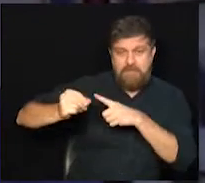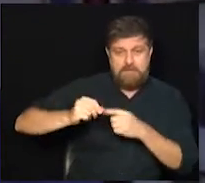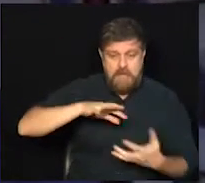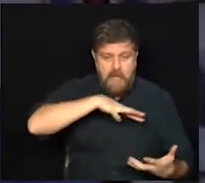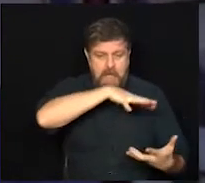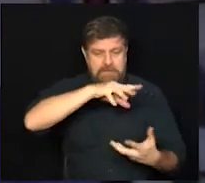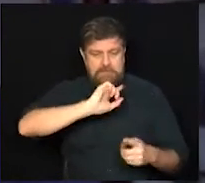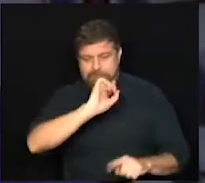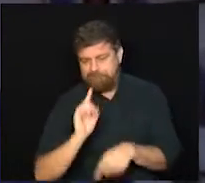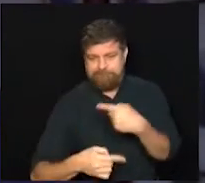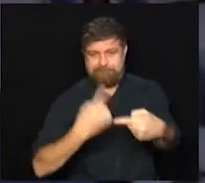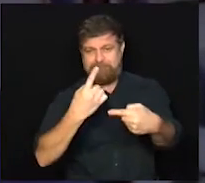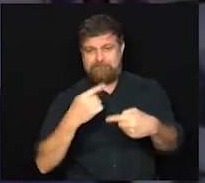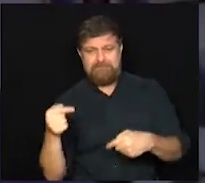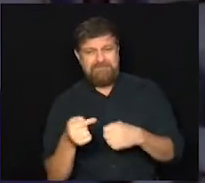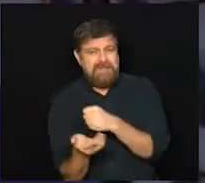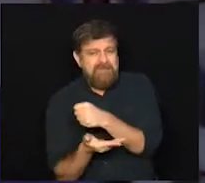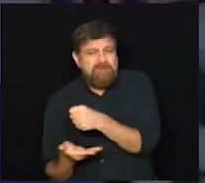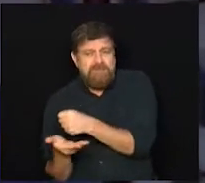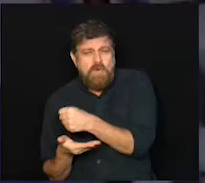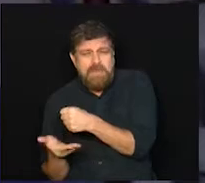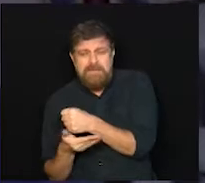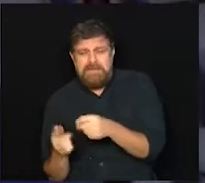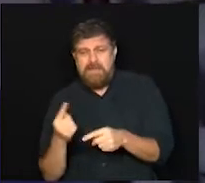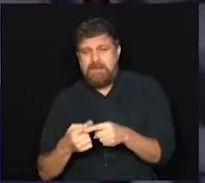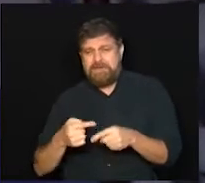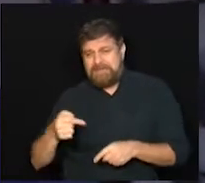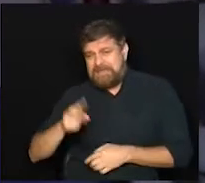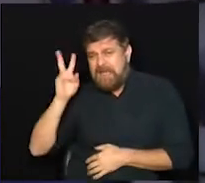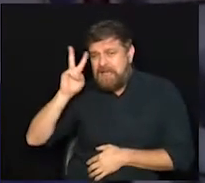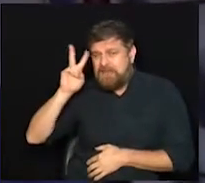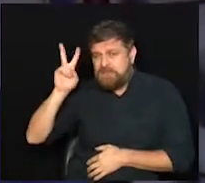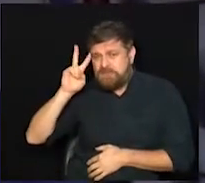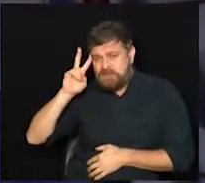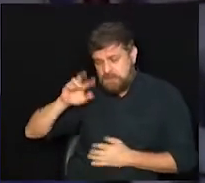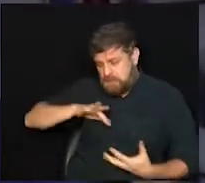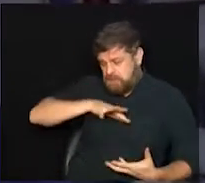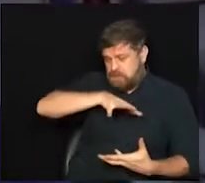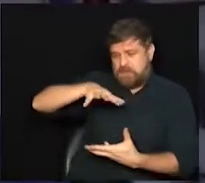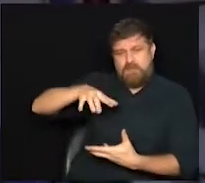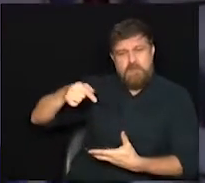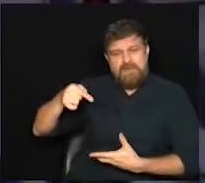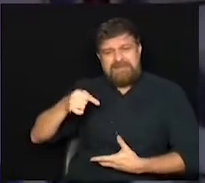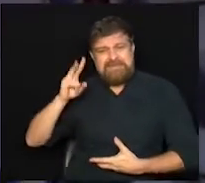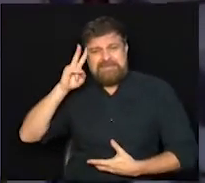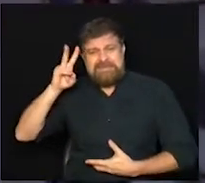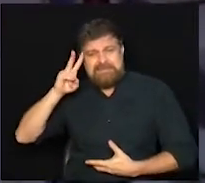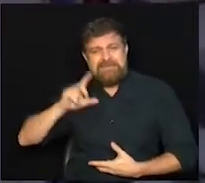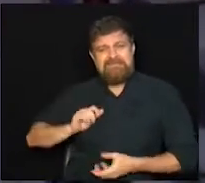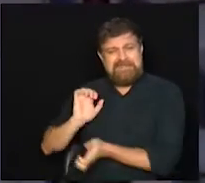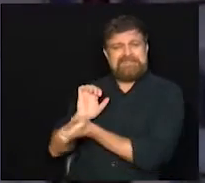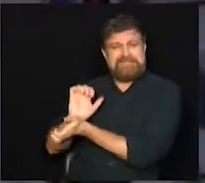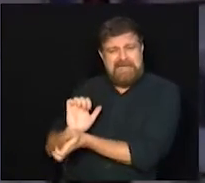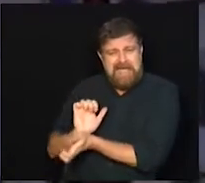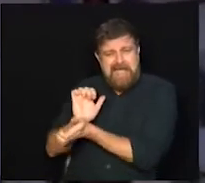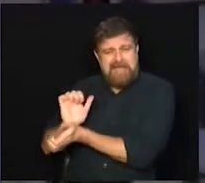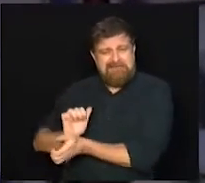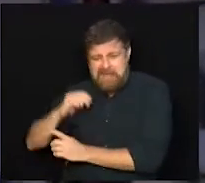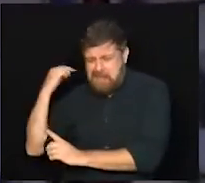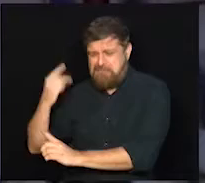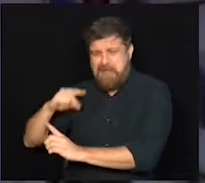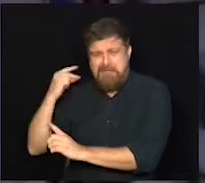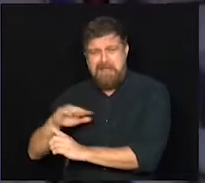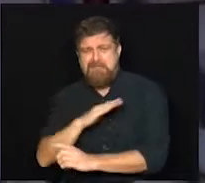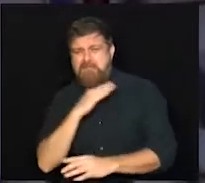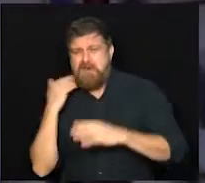humanidade, ela é fundamental, porque a história da humanidade foi uma história de escravidão, história de mortes,